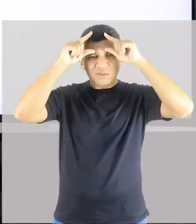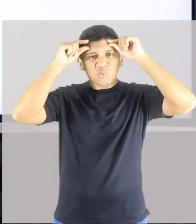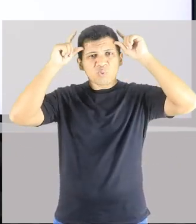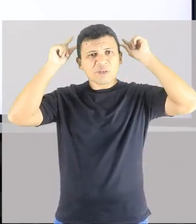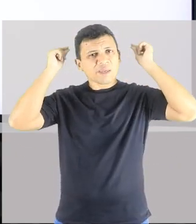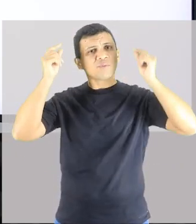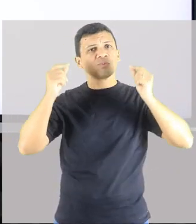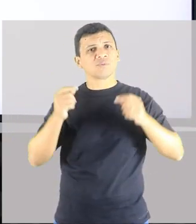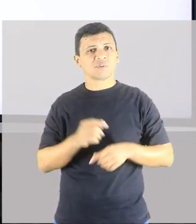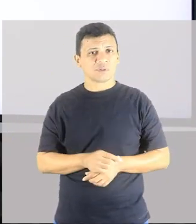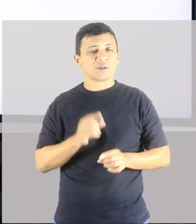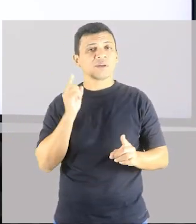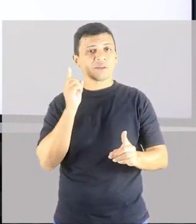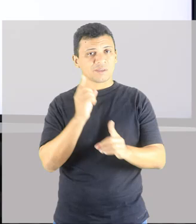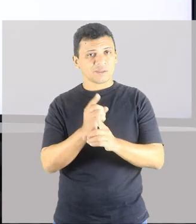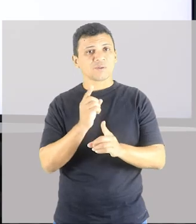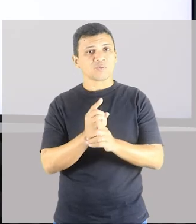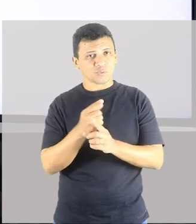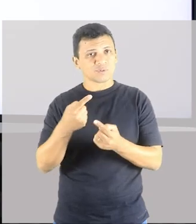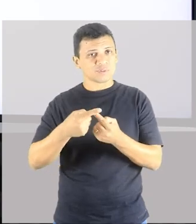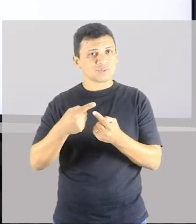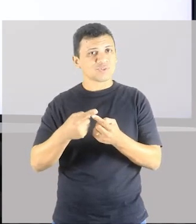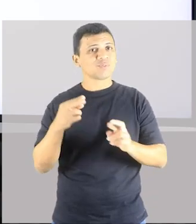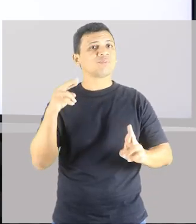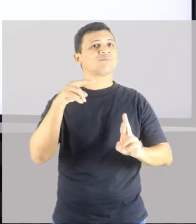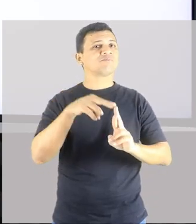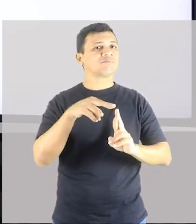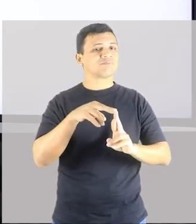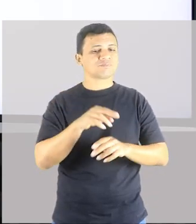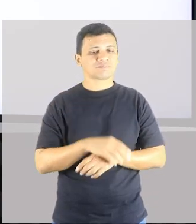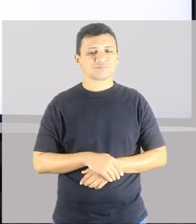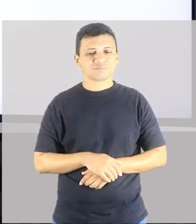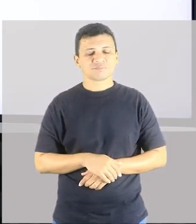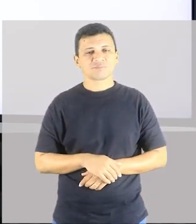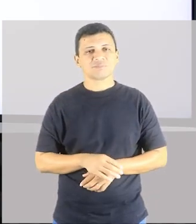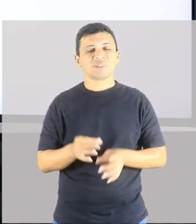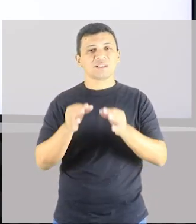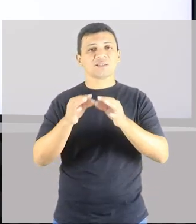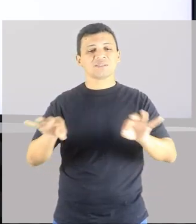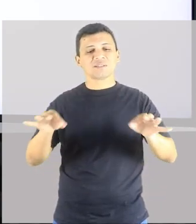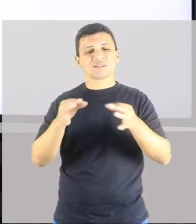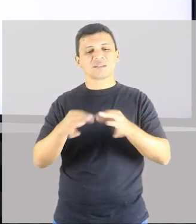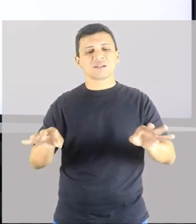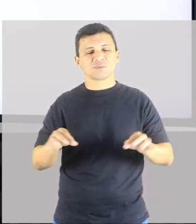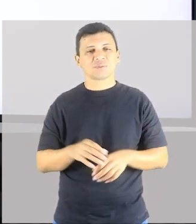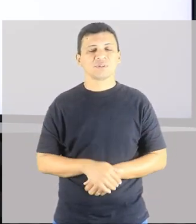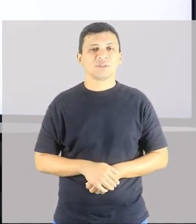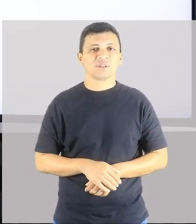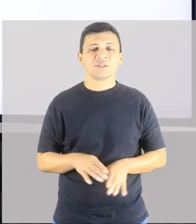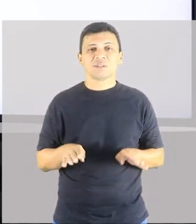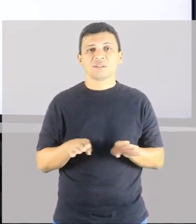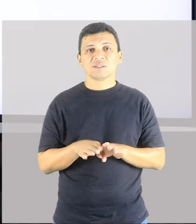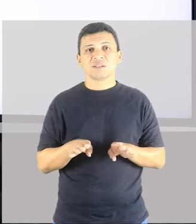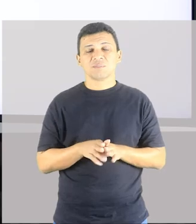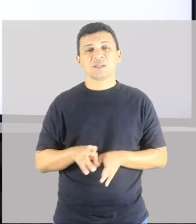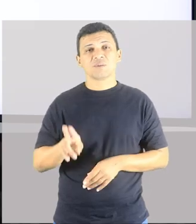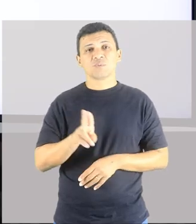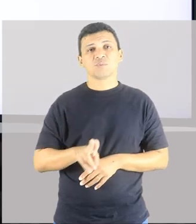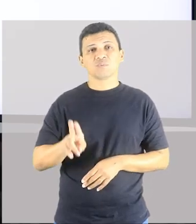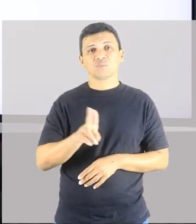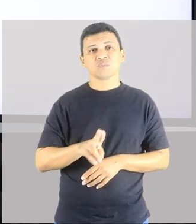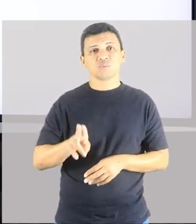você encontra esse tipo de referência também. Syntactical and idiomatic uses. Então,